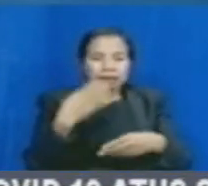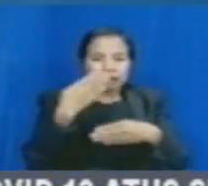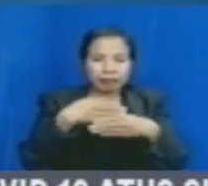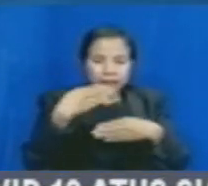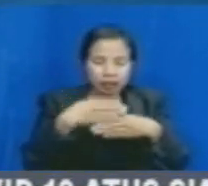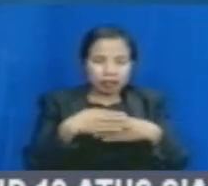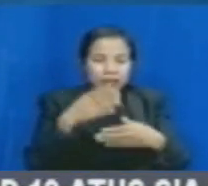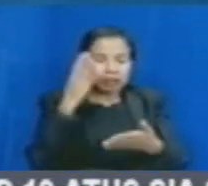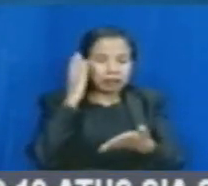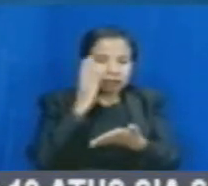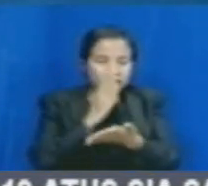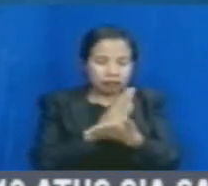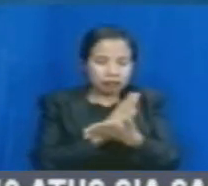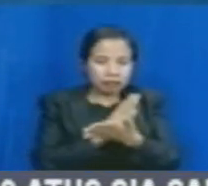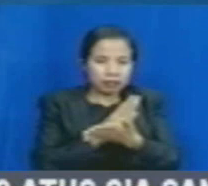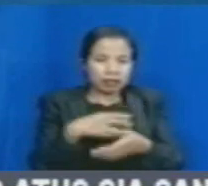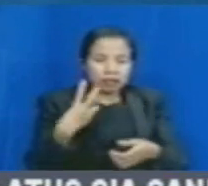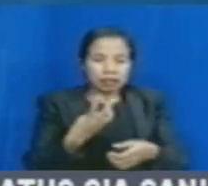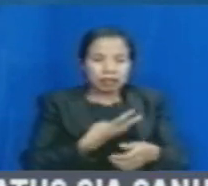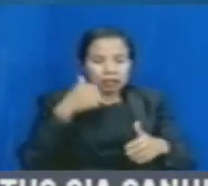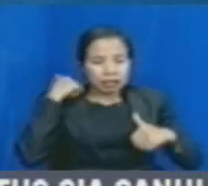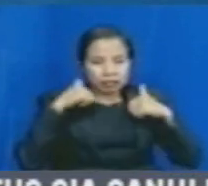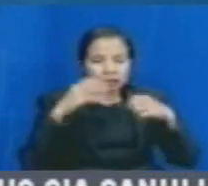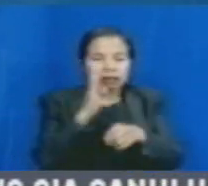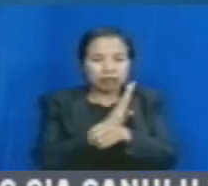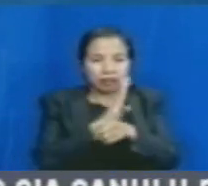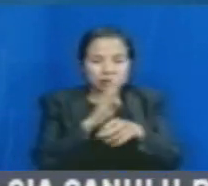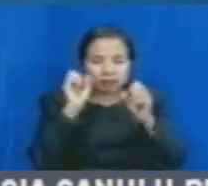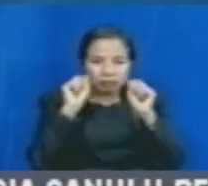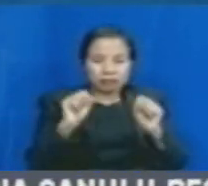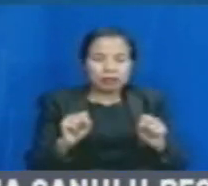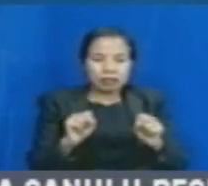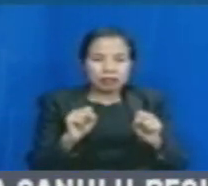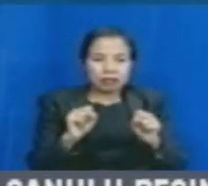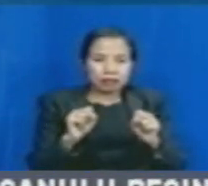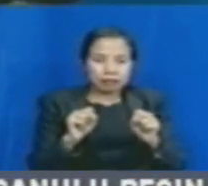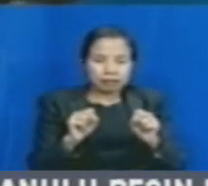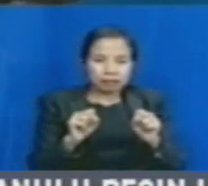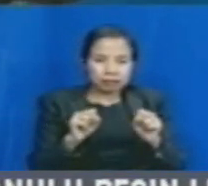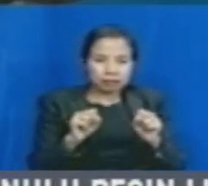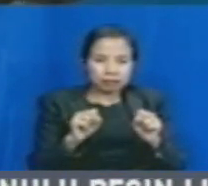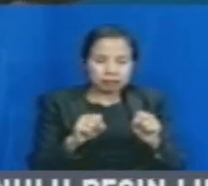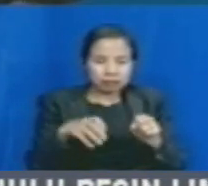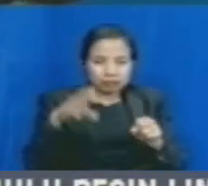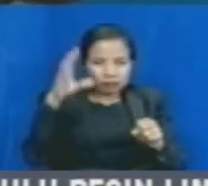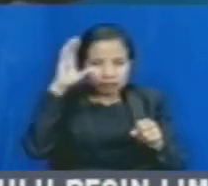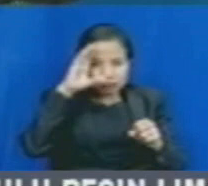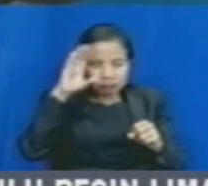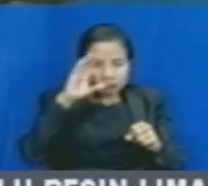impede ita nia atividade negócio ita bele buka